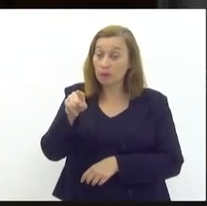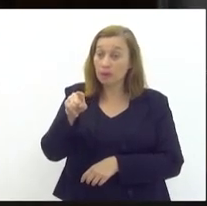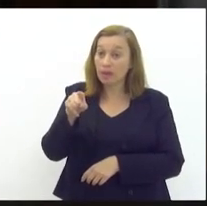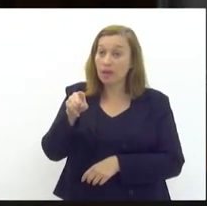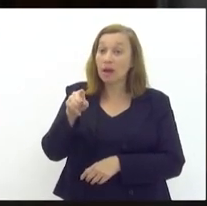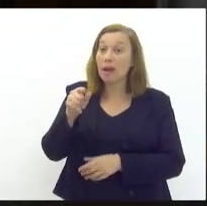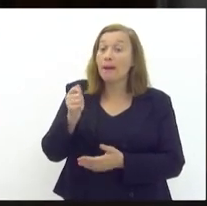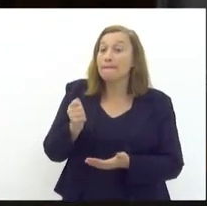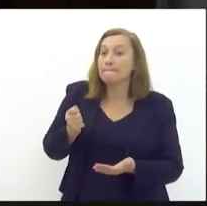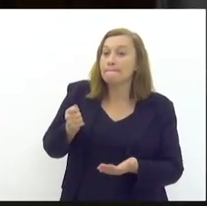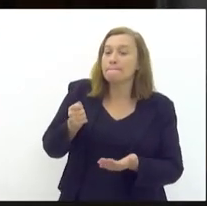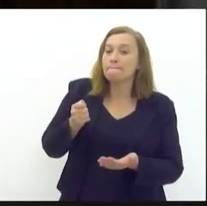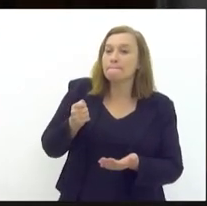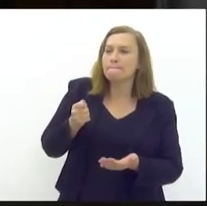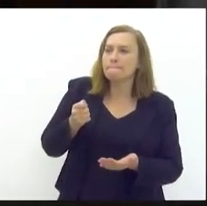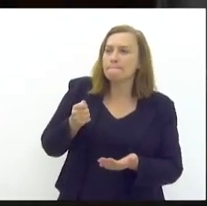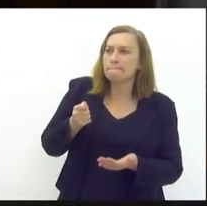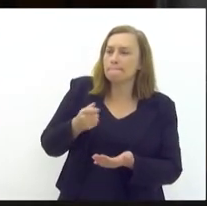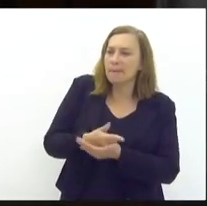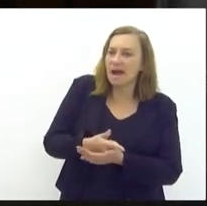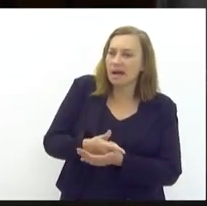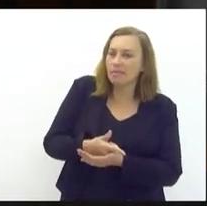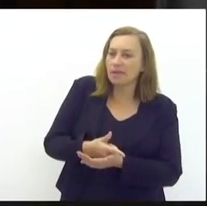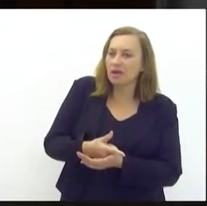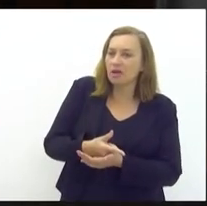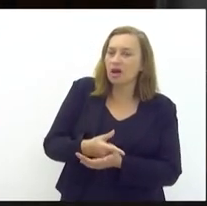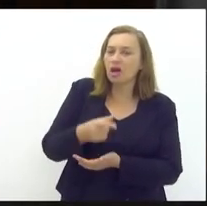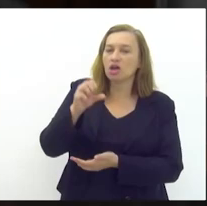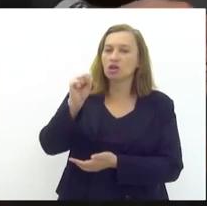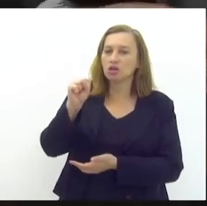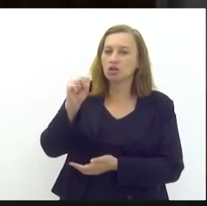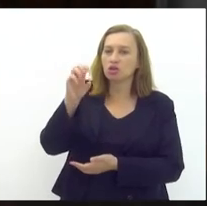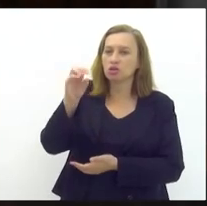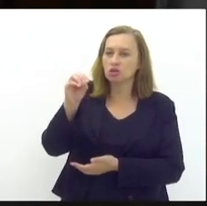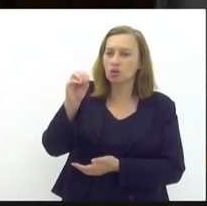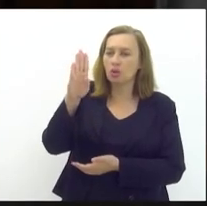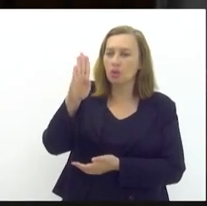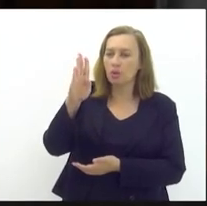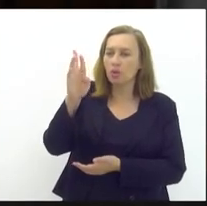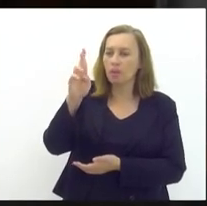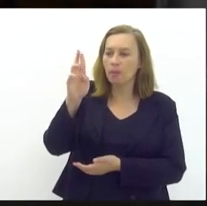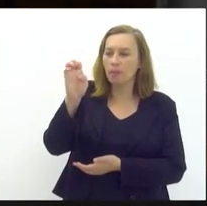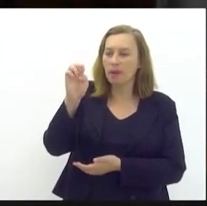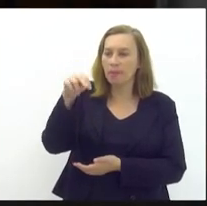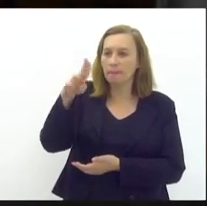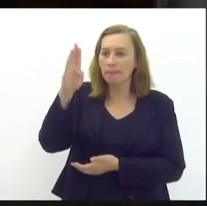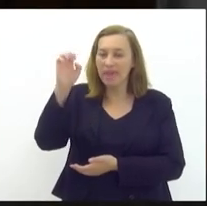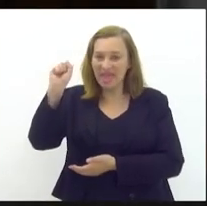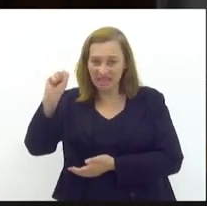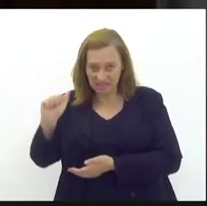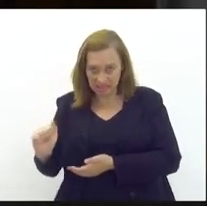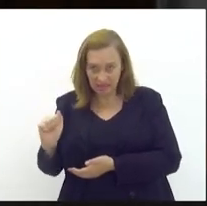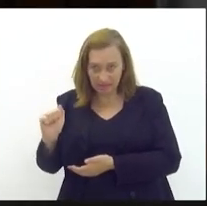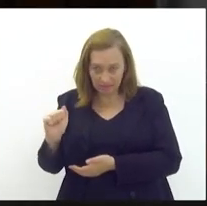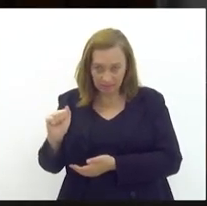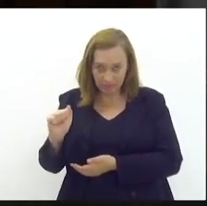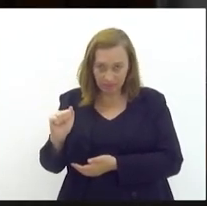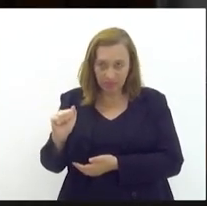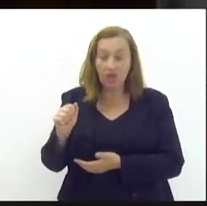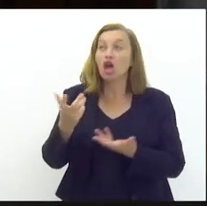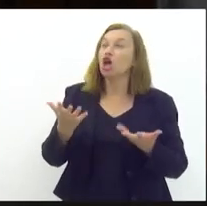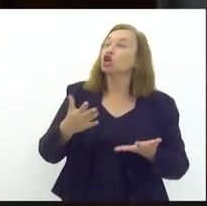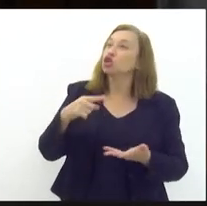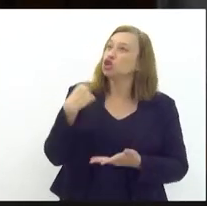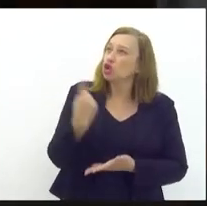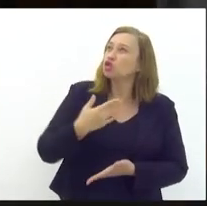a tributação Ela É menor né é quando nós compramos eu que gosto muito de chocolate